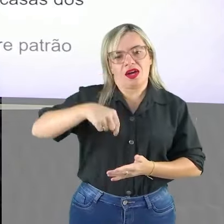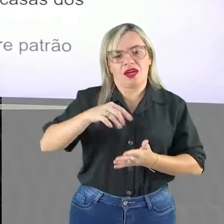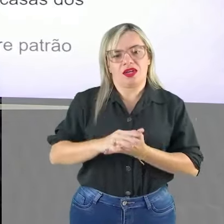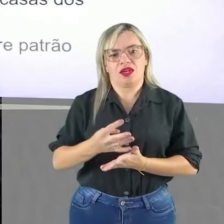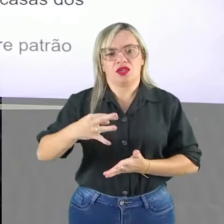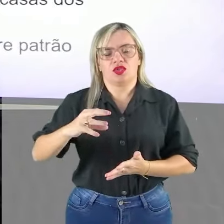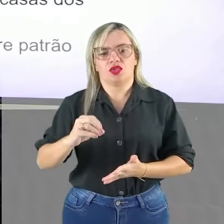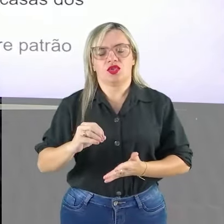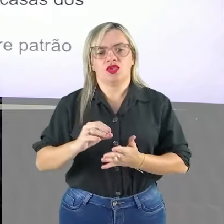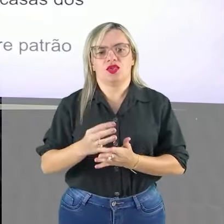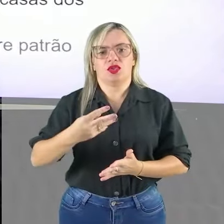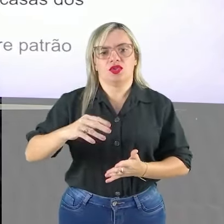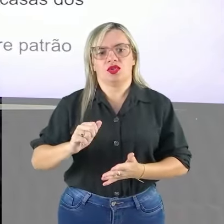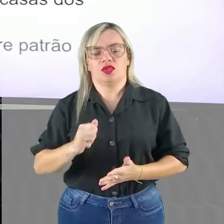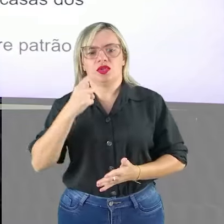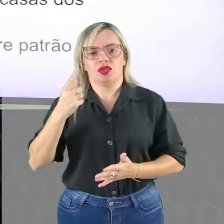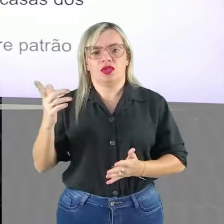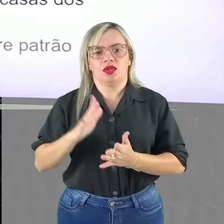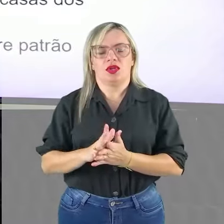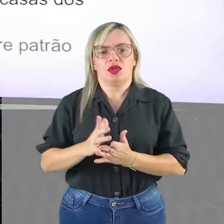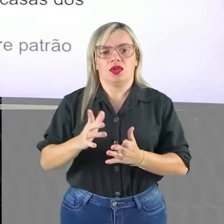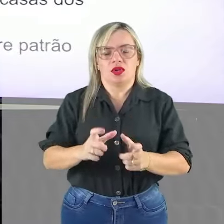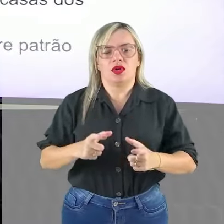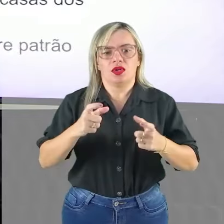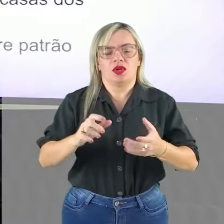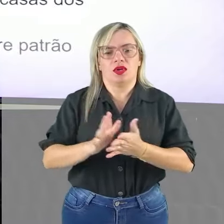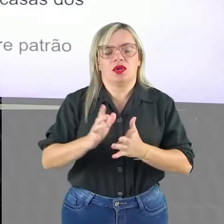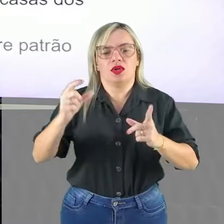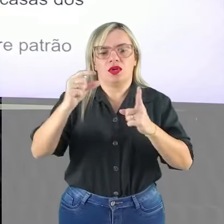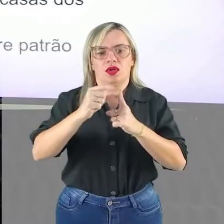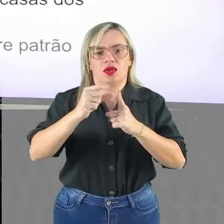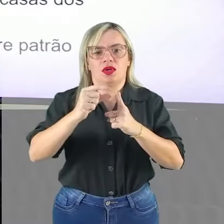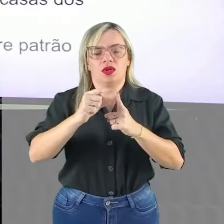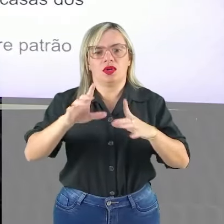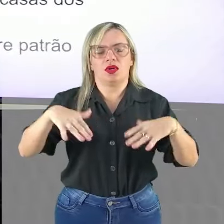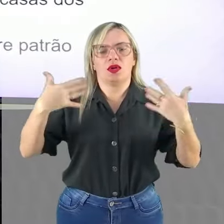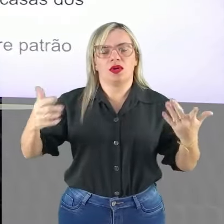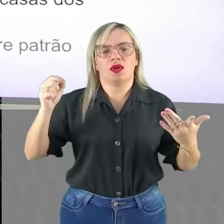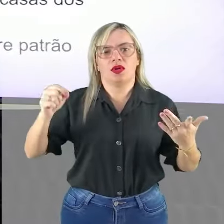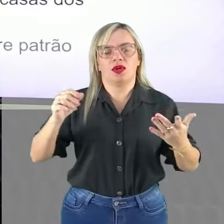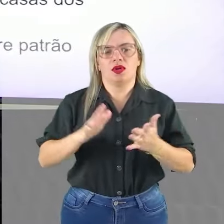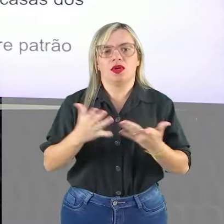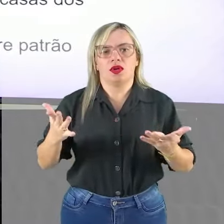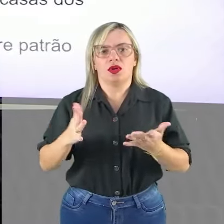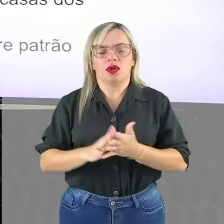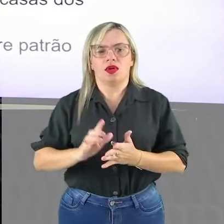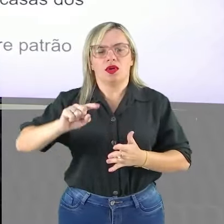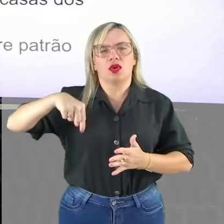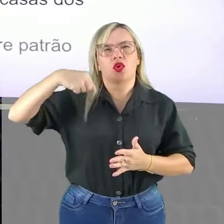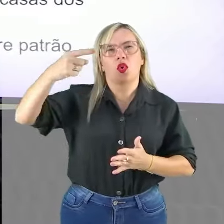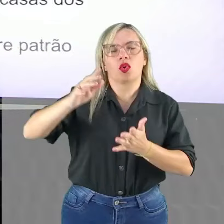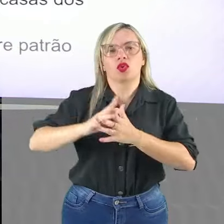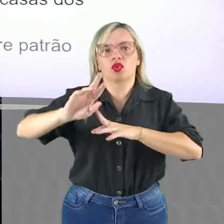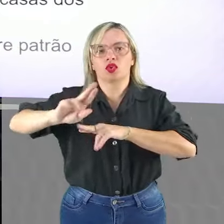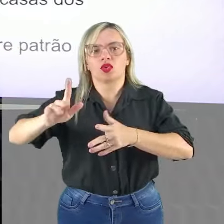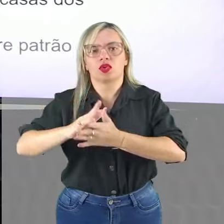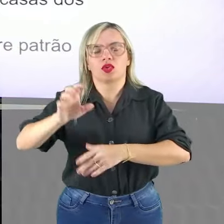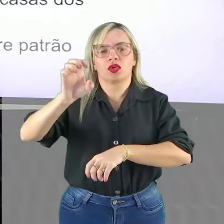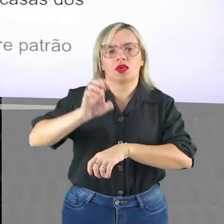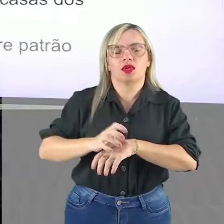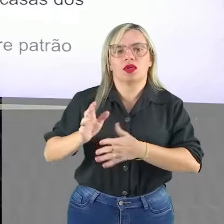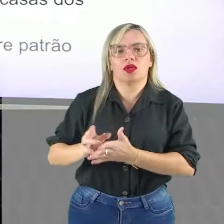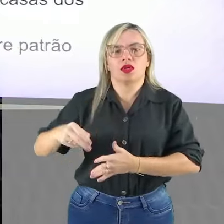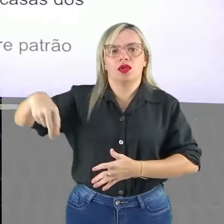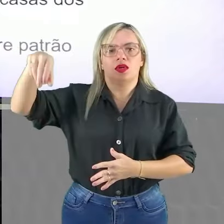tá só que quando a gente encontra essa palavra aí com outra ah com em outro estado por exemplo do Nordeste